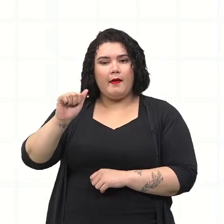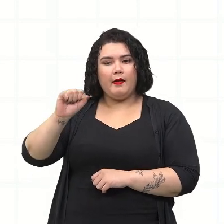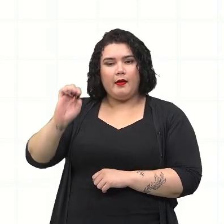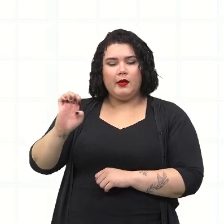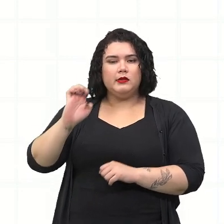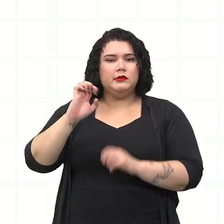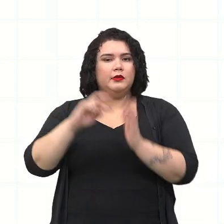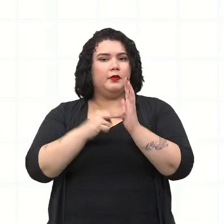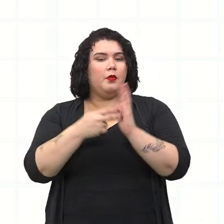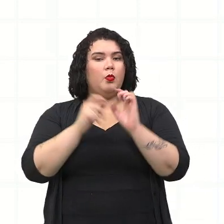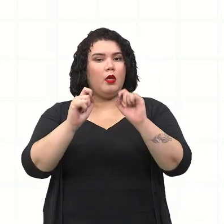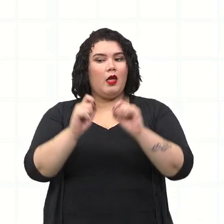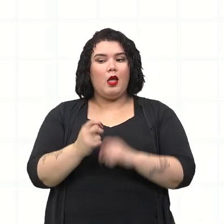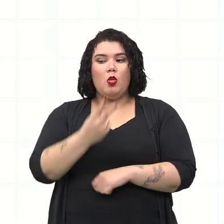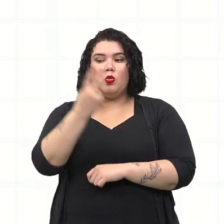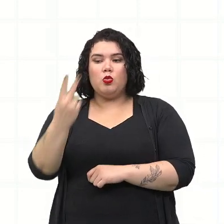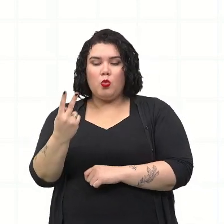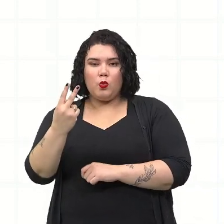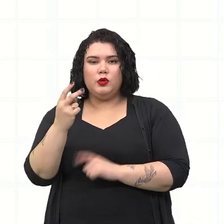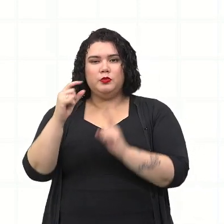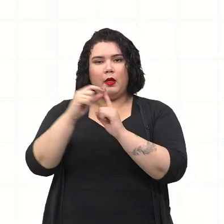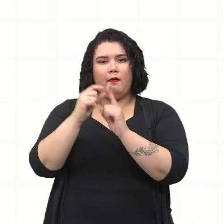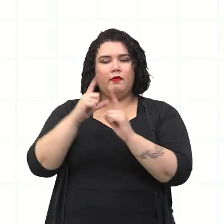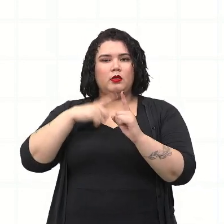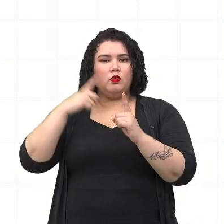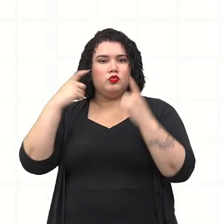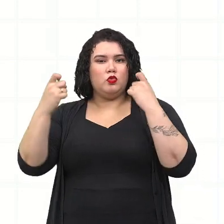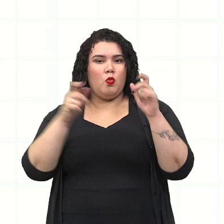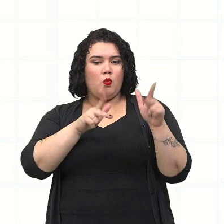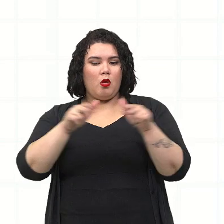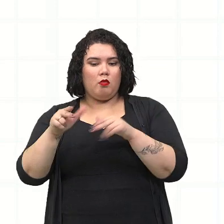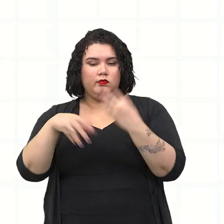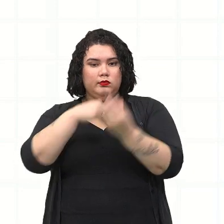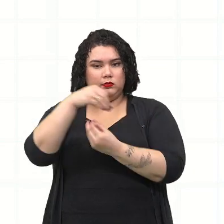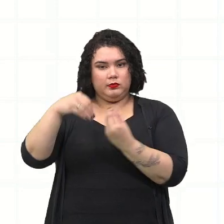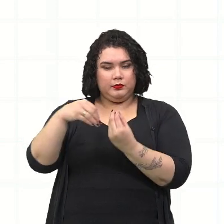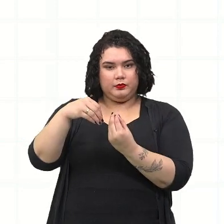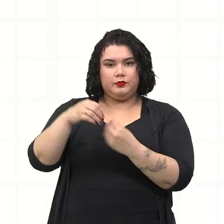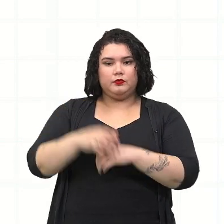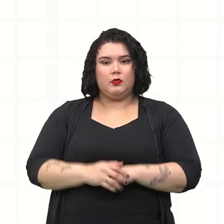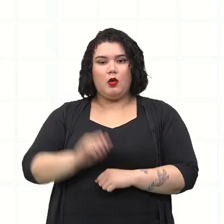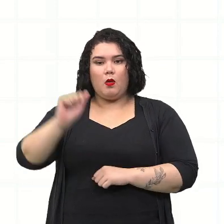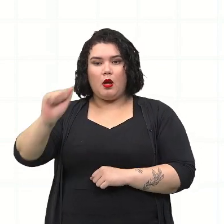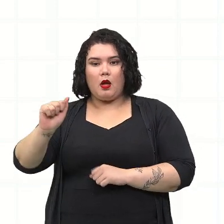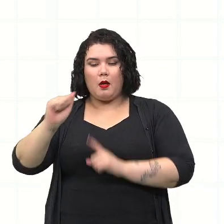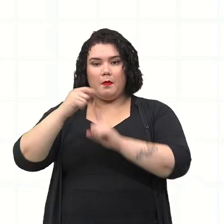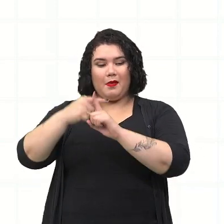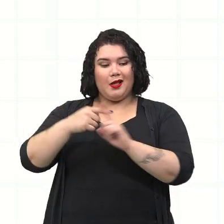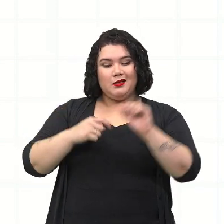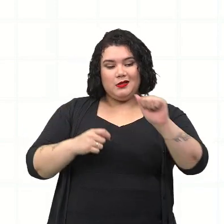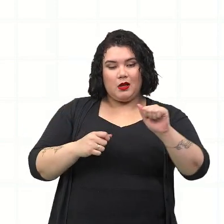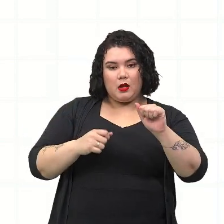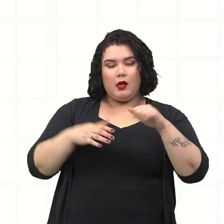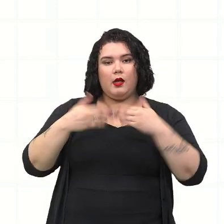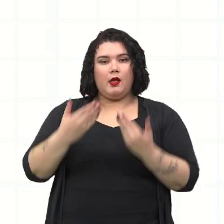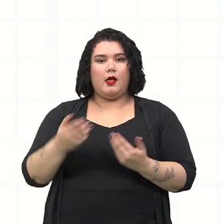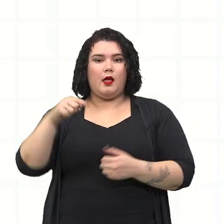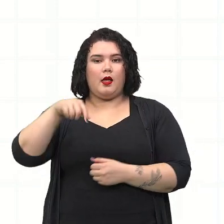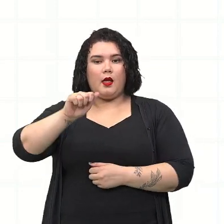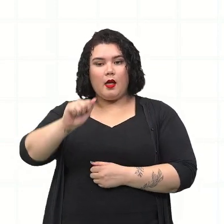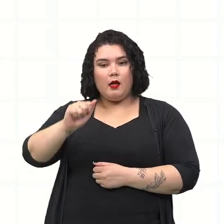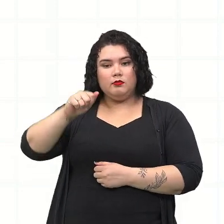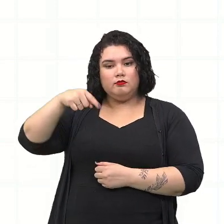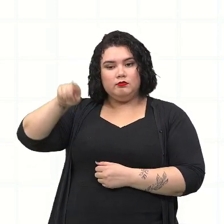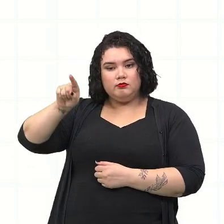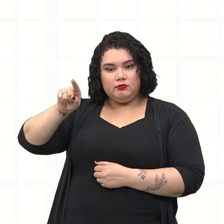sons iguais. Quando eu junto a preposição a com o artigo que tem o mesmo som, a, eu geralmente coloco esse símbolozinho